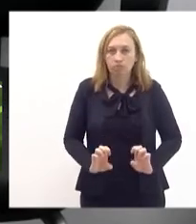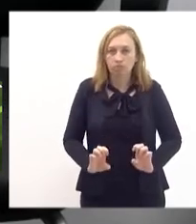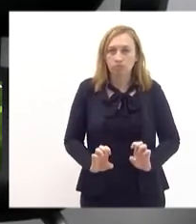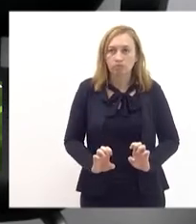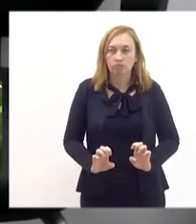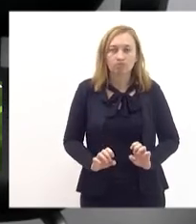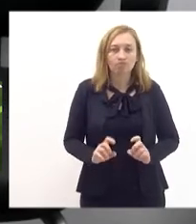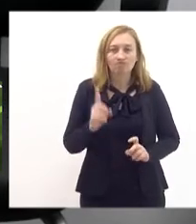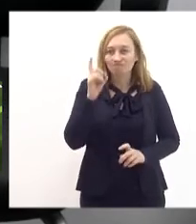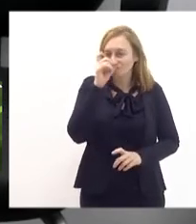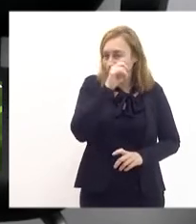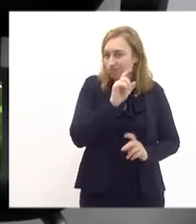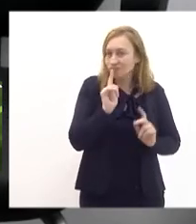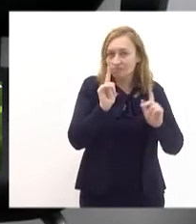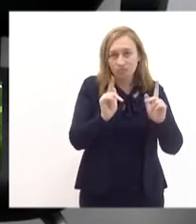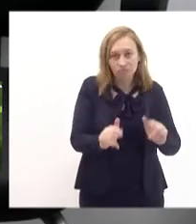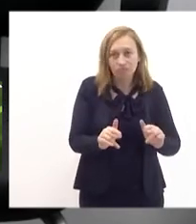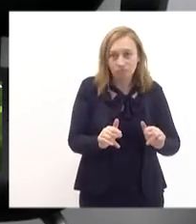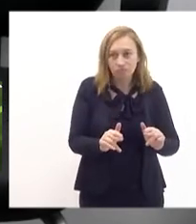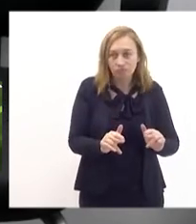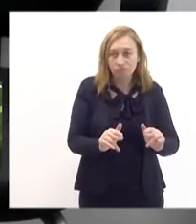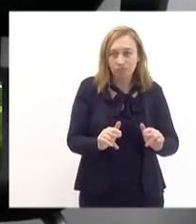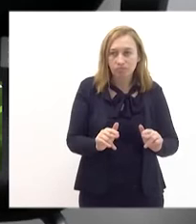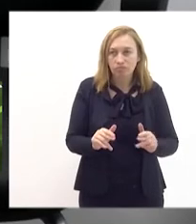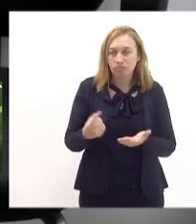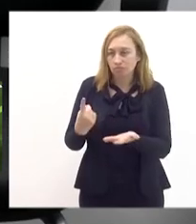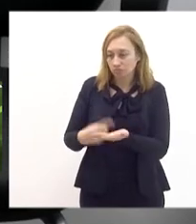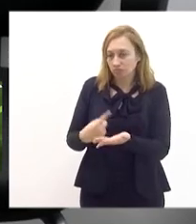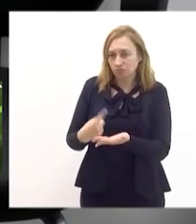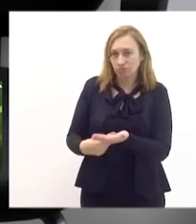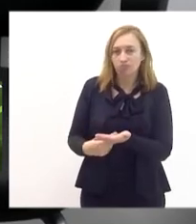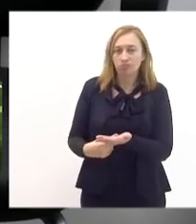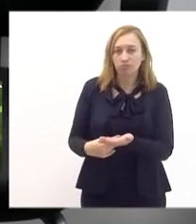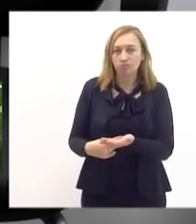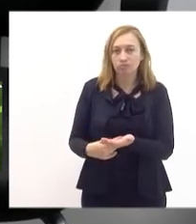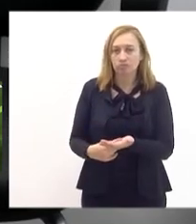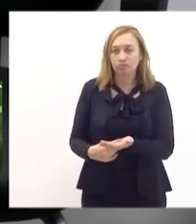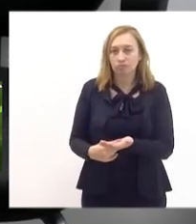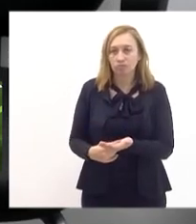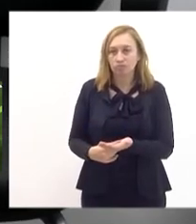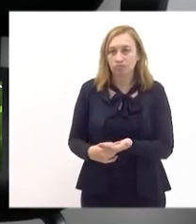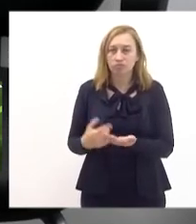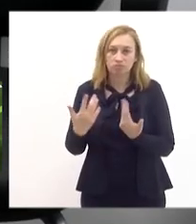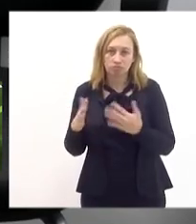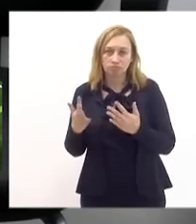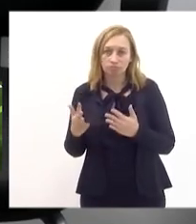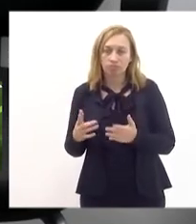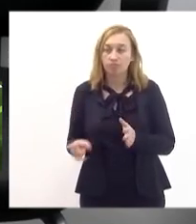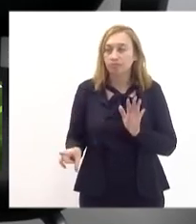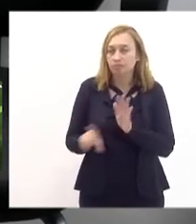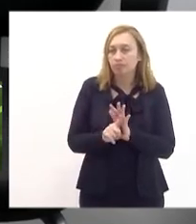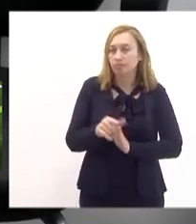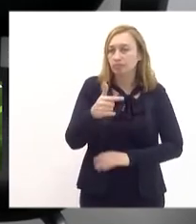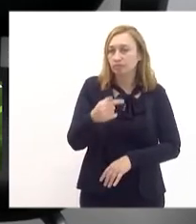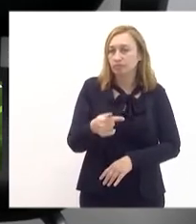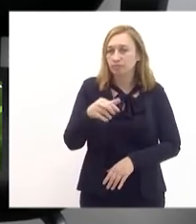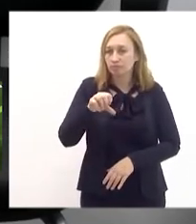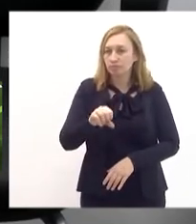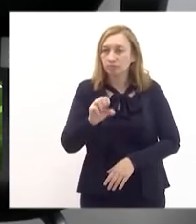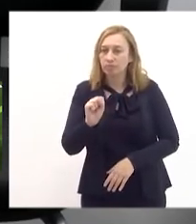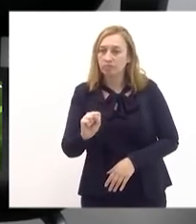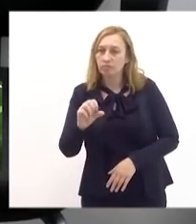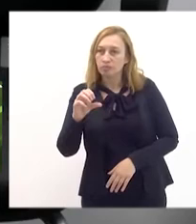a mesma dificuldade que nós temos na celebração de acordos de leniência. Porque, pela Lei 7989,